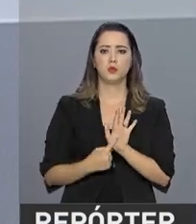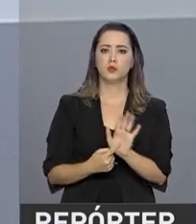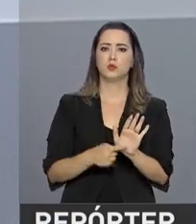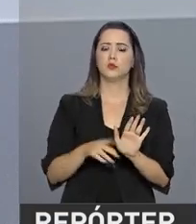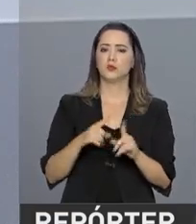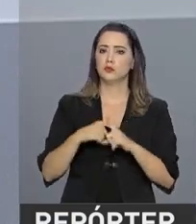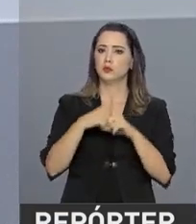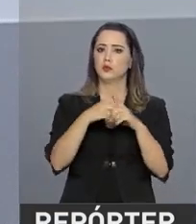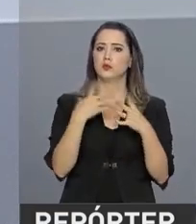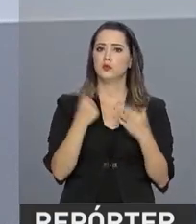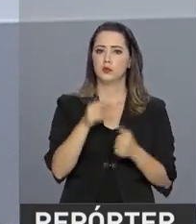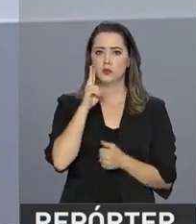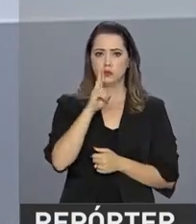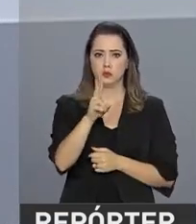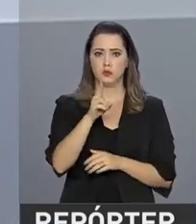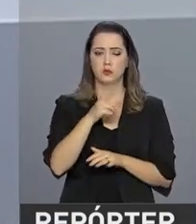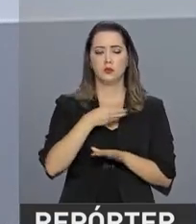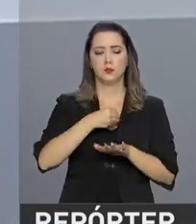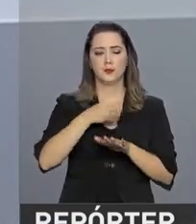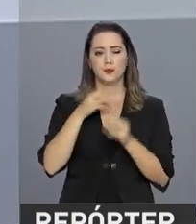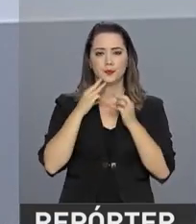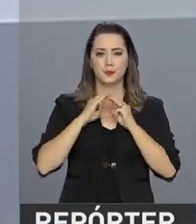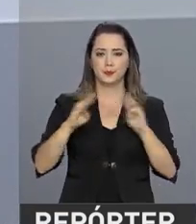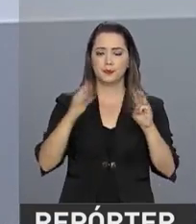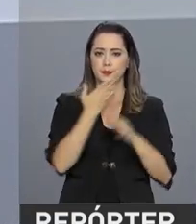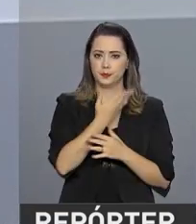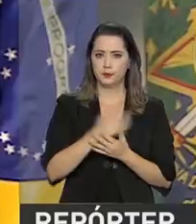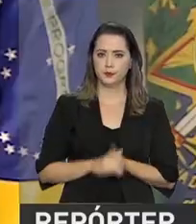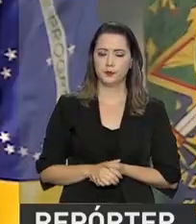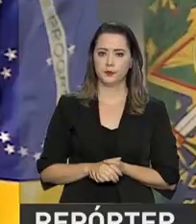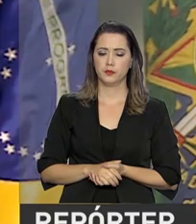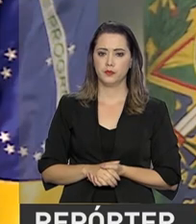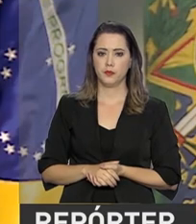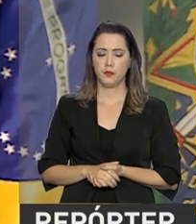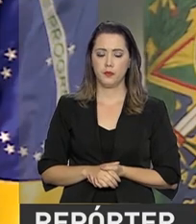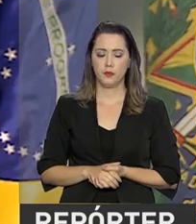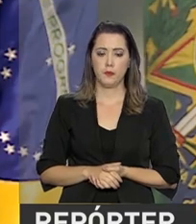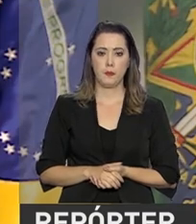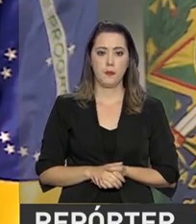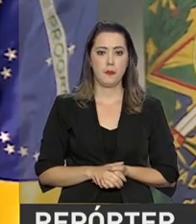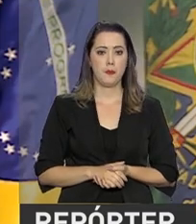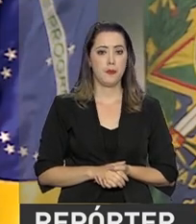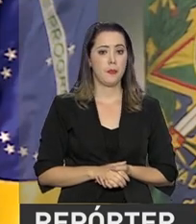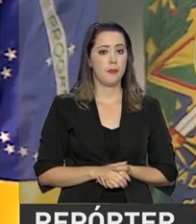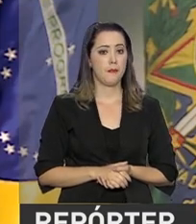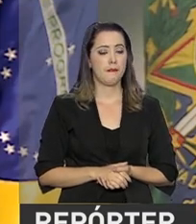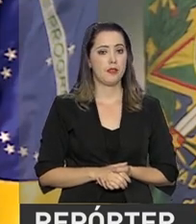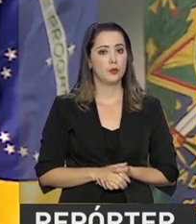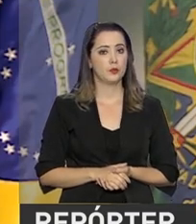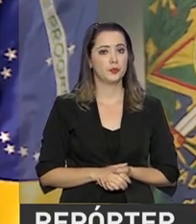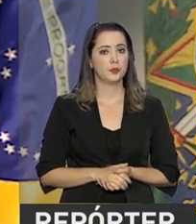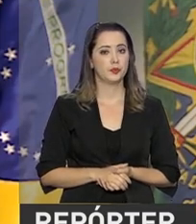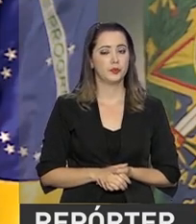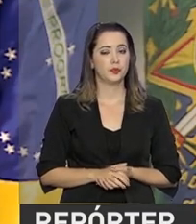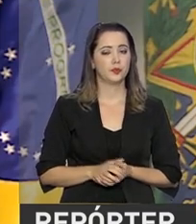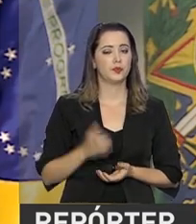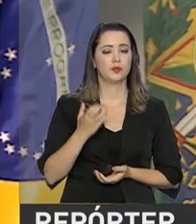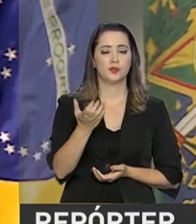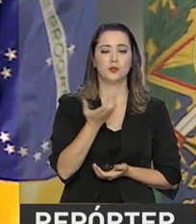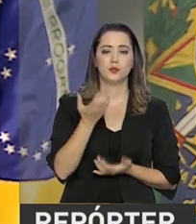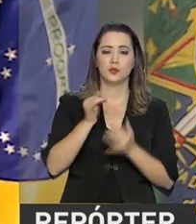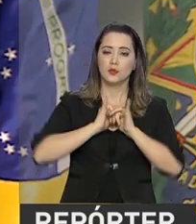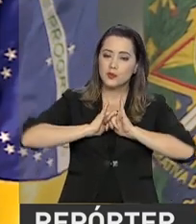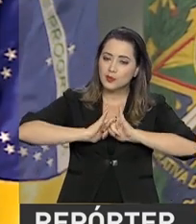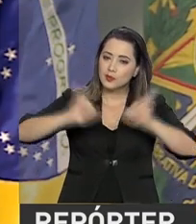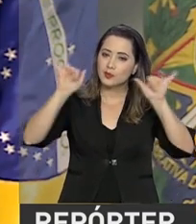positivo vamos acompanhar a mensagem do presidente eu quero dar boas notícias a